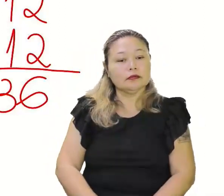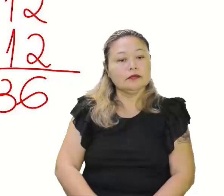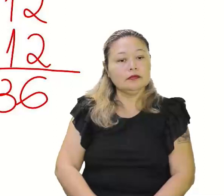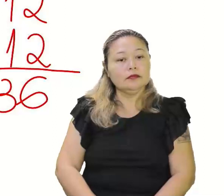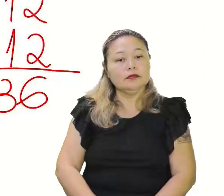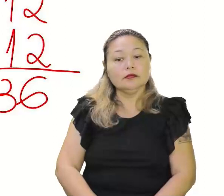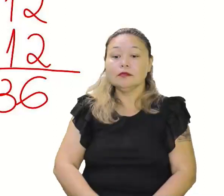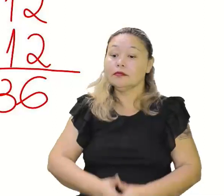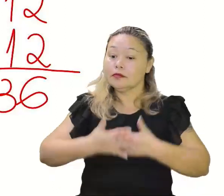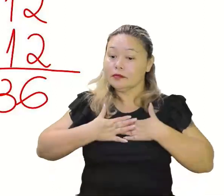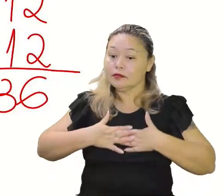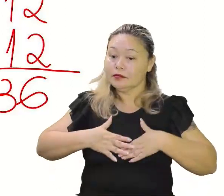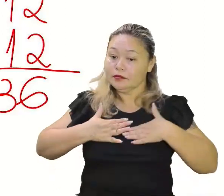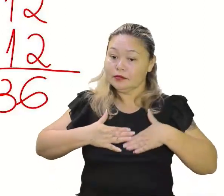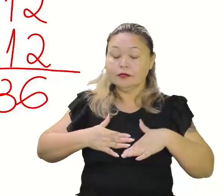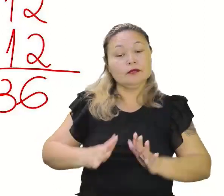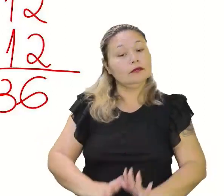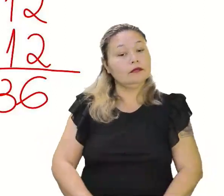Tranquilo, né?